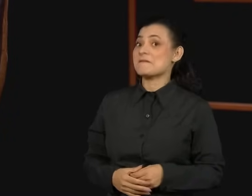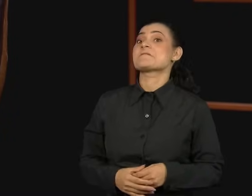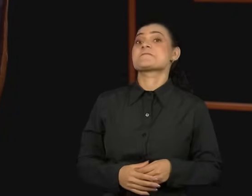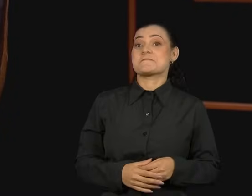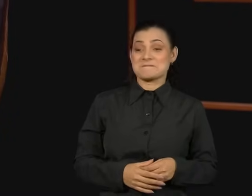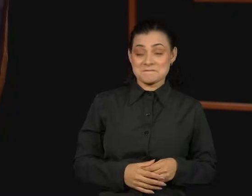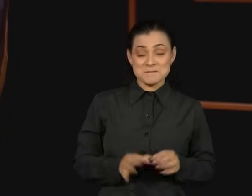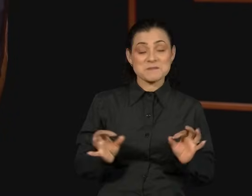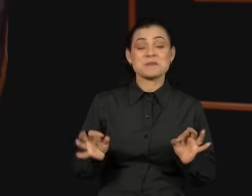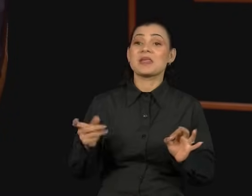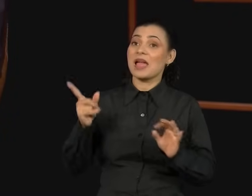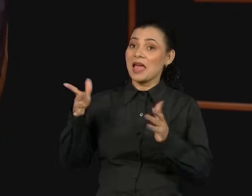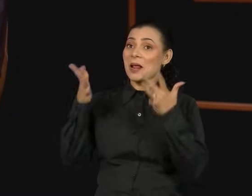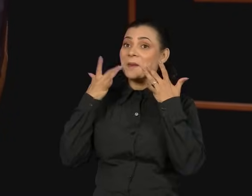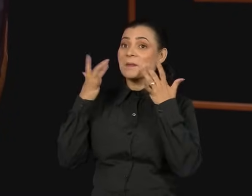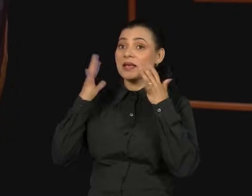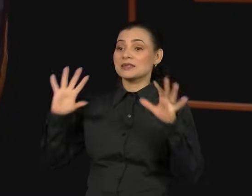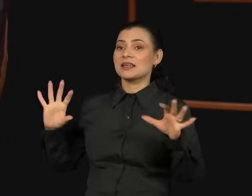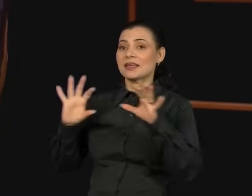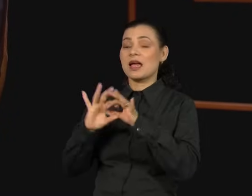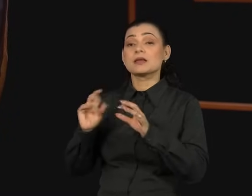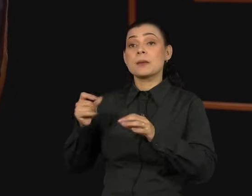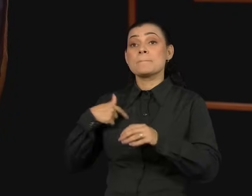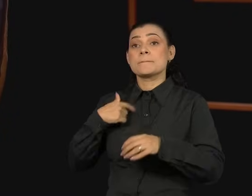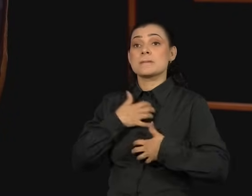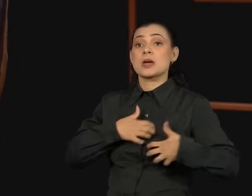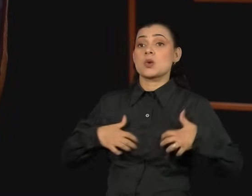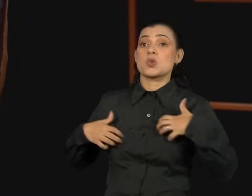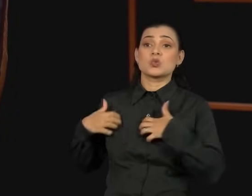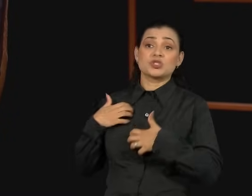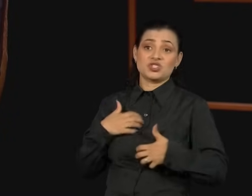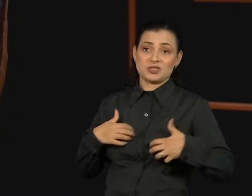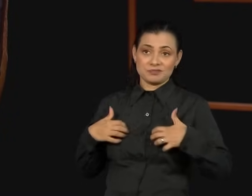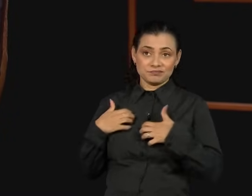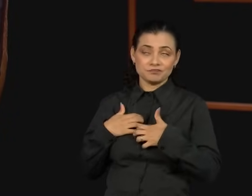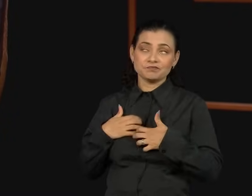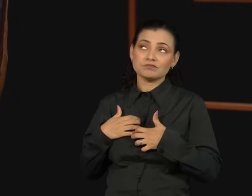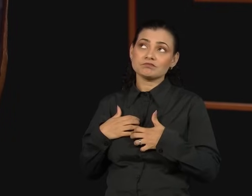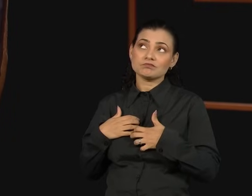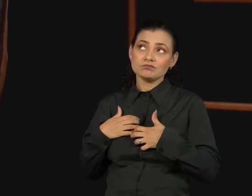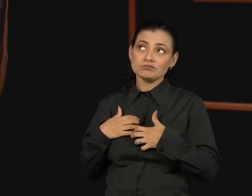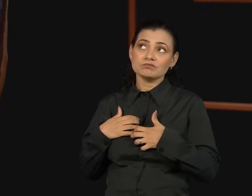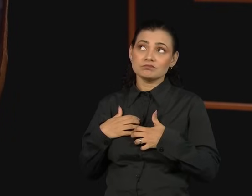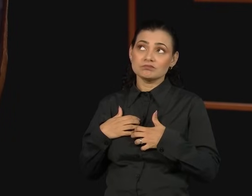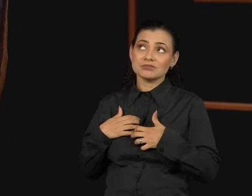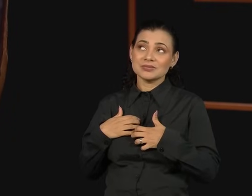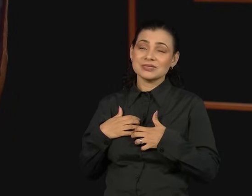Era uma peça ligada à minha angústia com